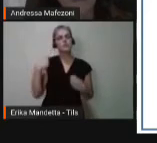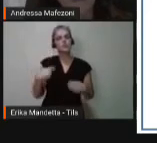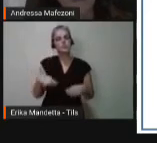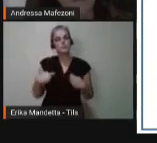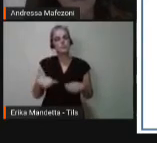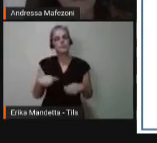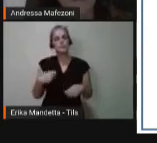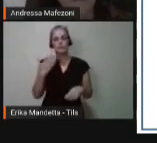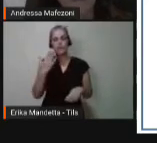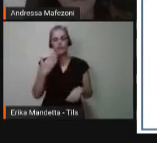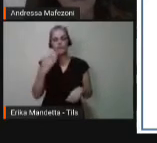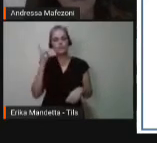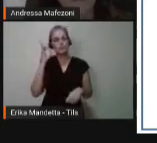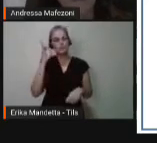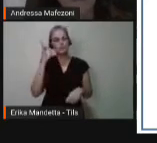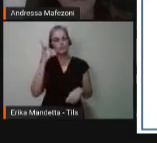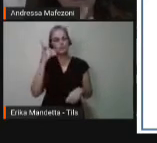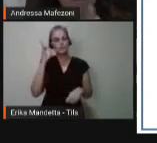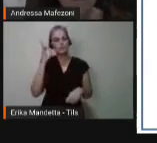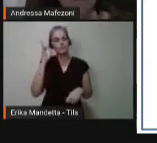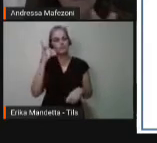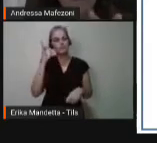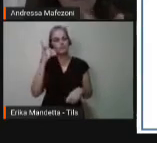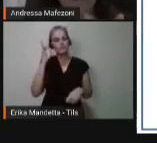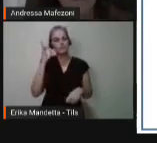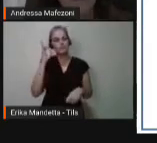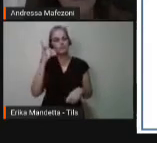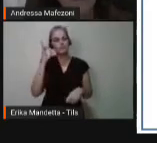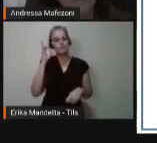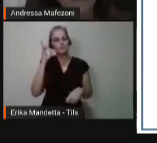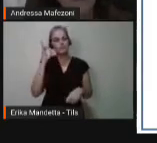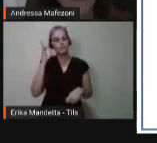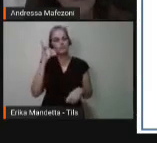que tem uma dificuldade